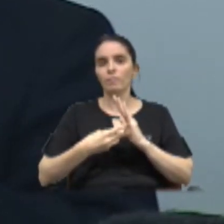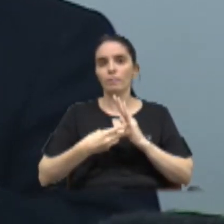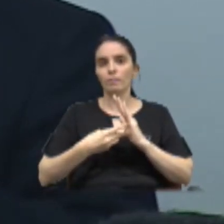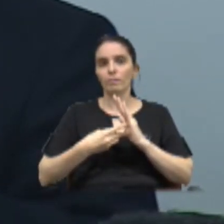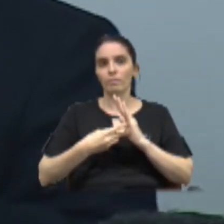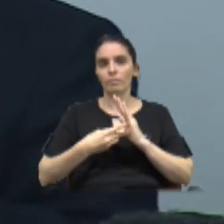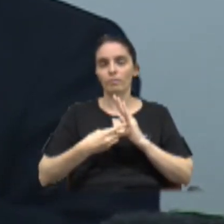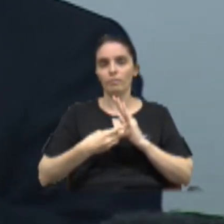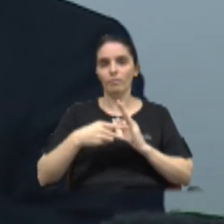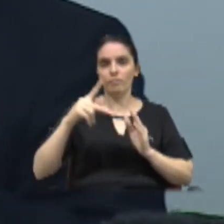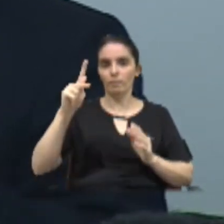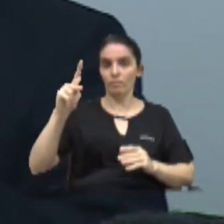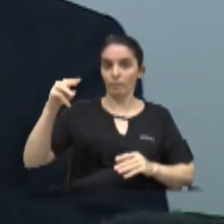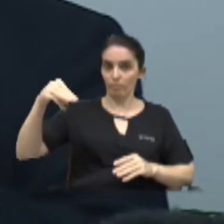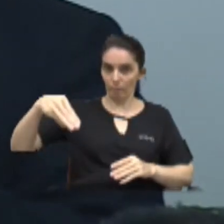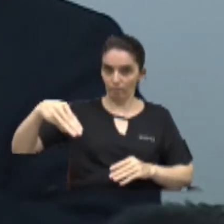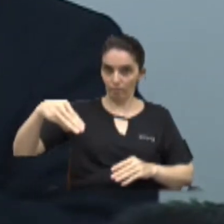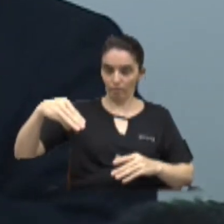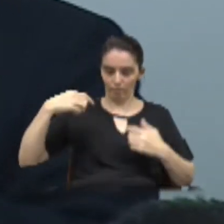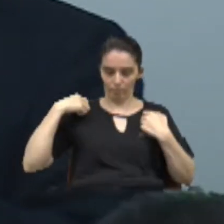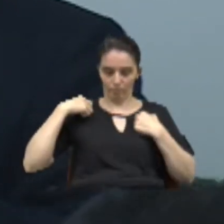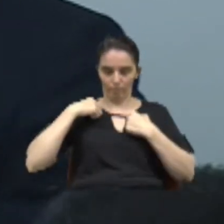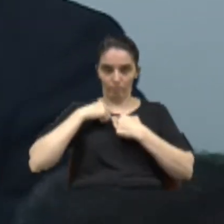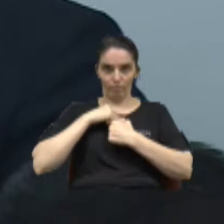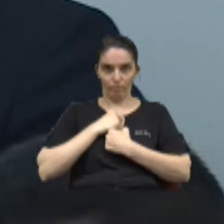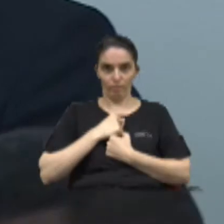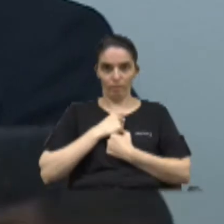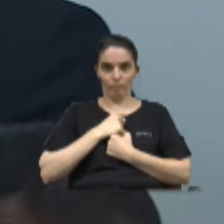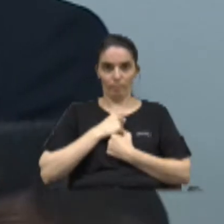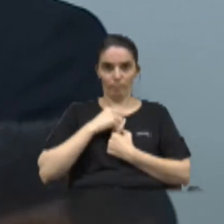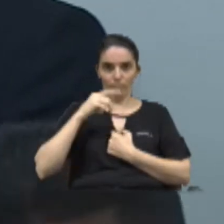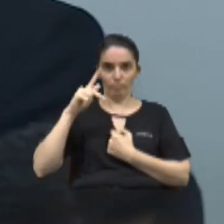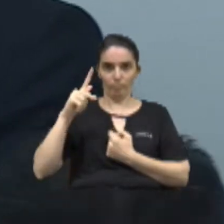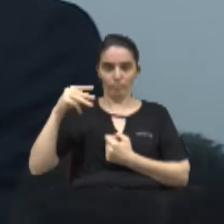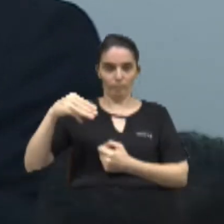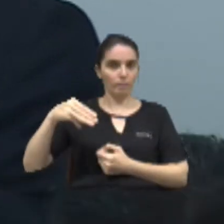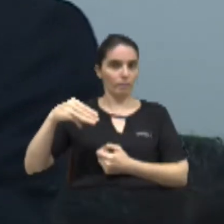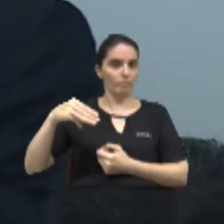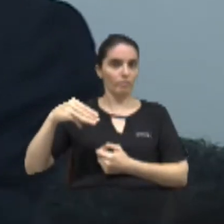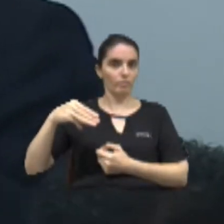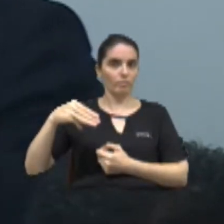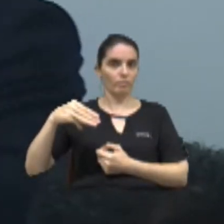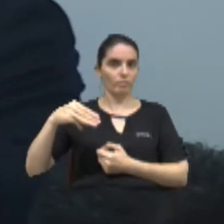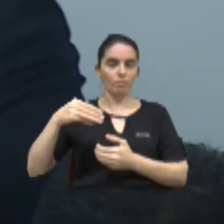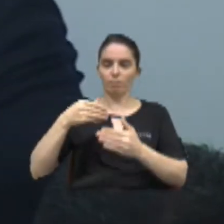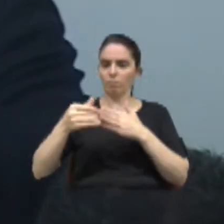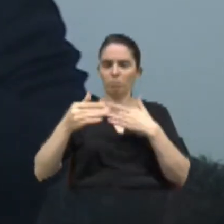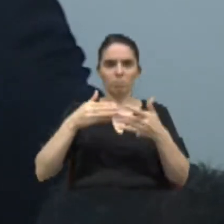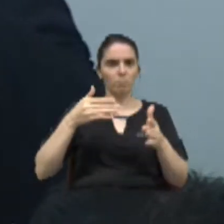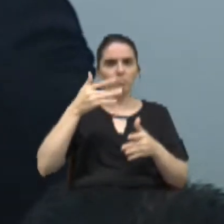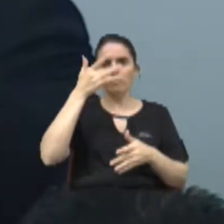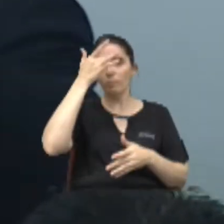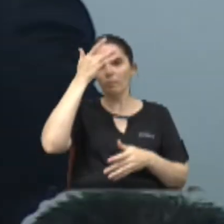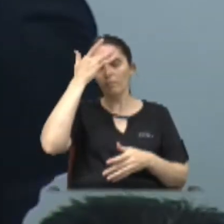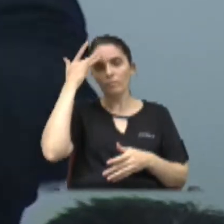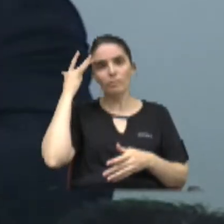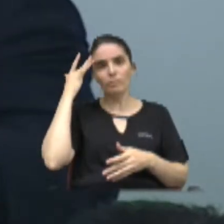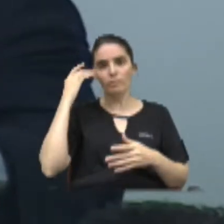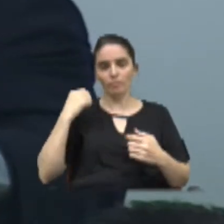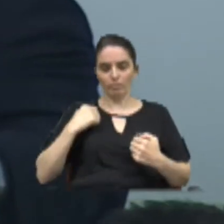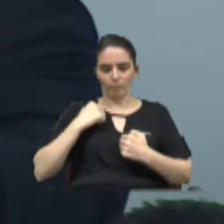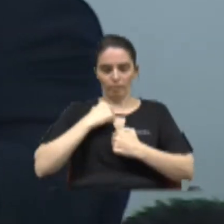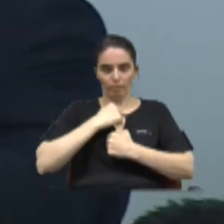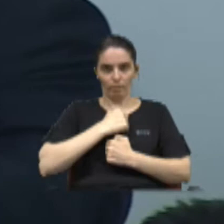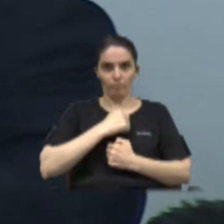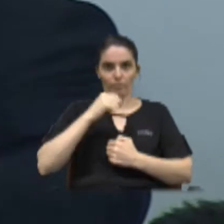um soldado vestir a camisa da Polícia Militar. Qualquer um deles, só pelo fato, ele vou